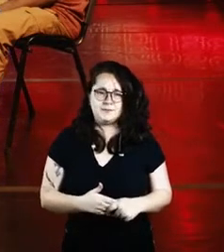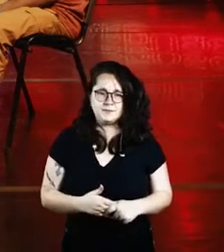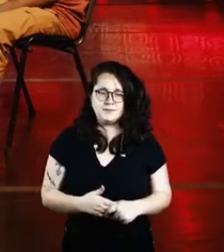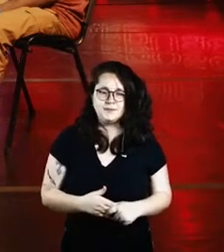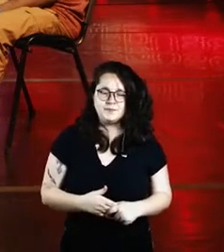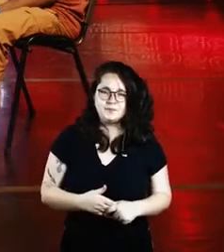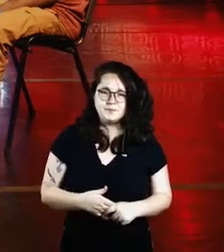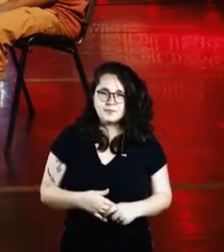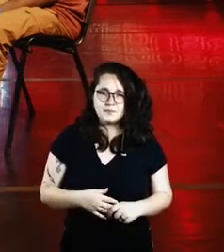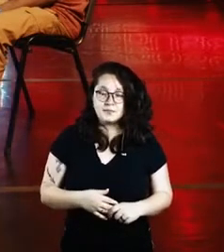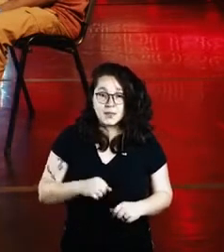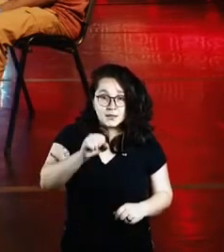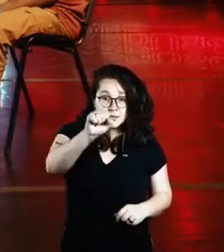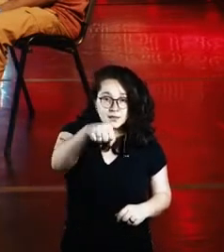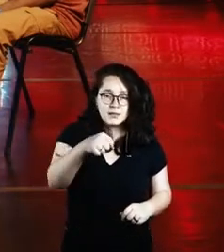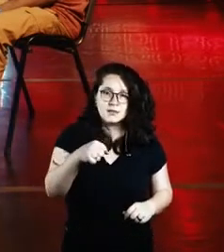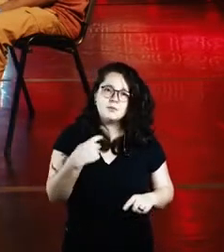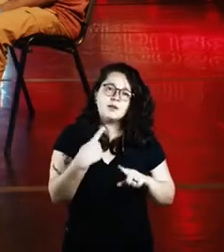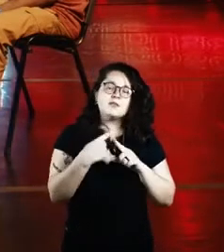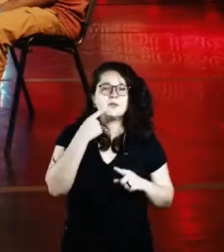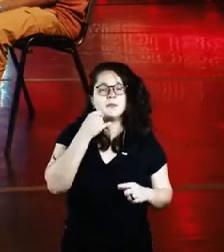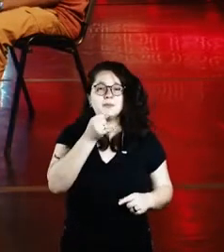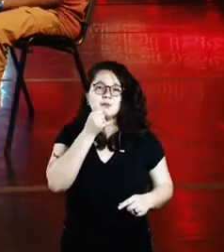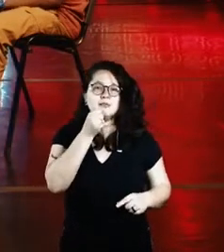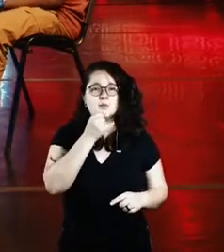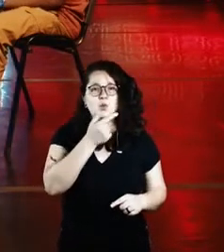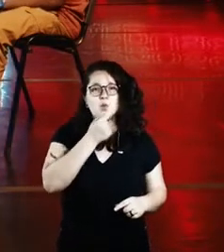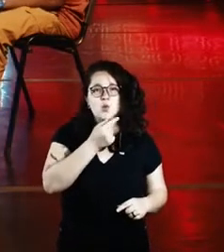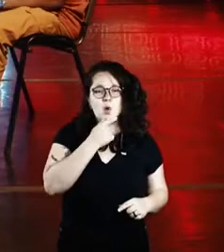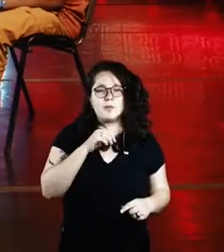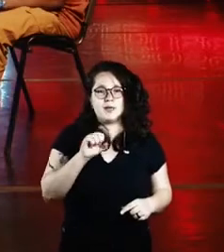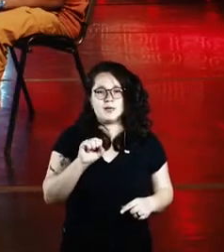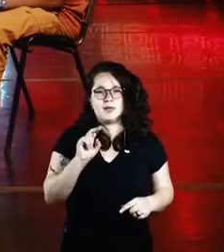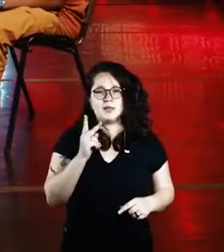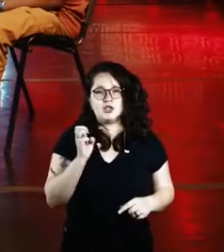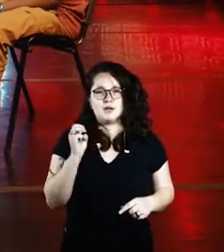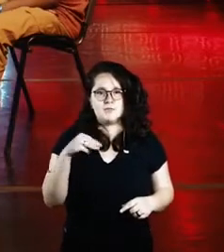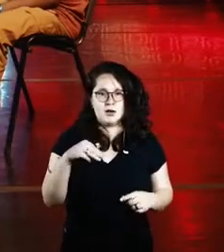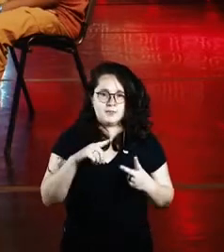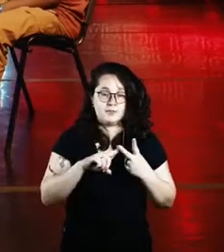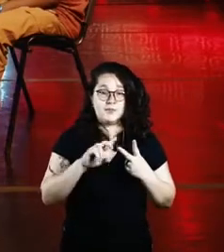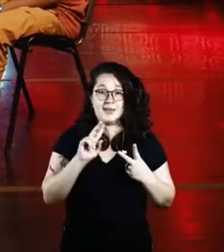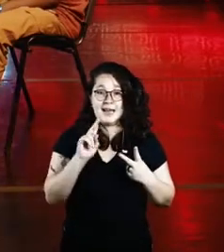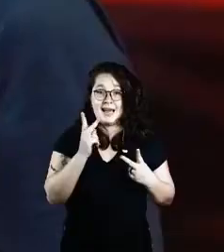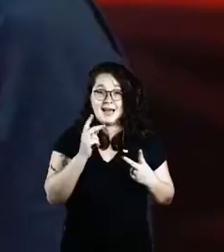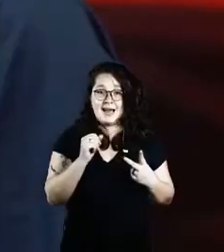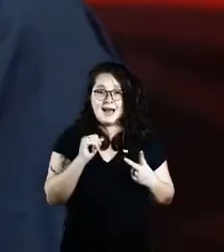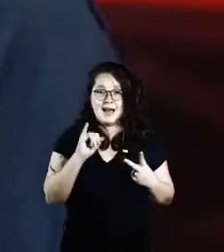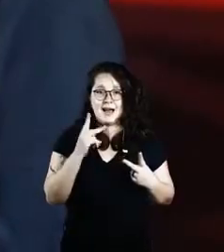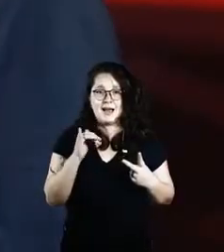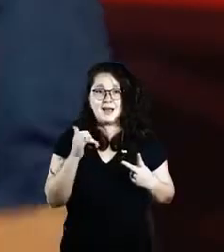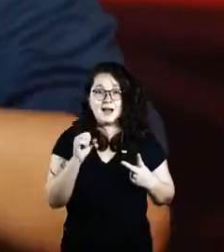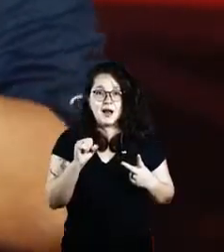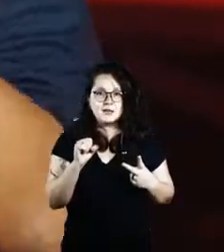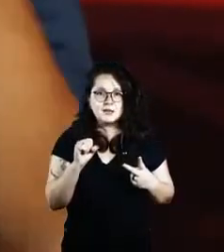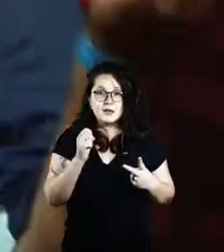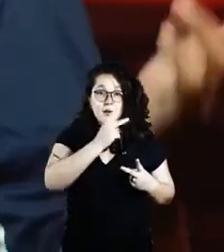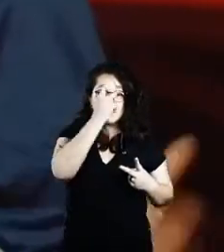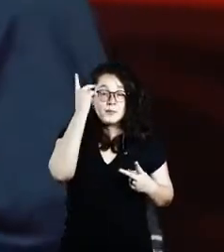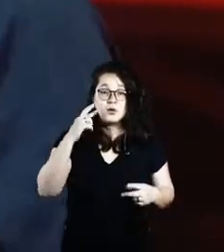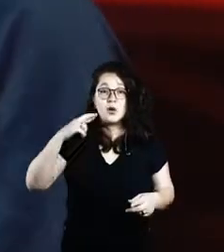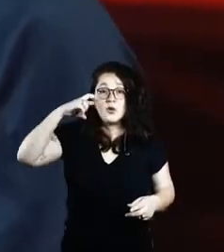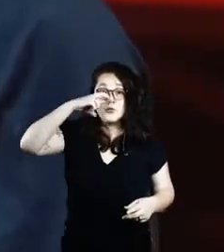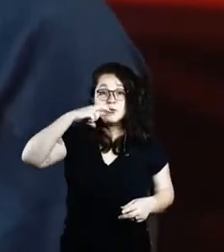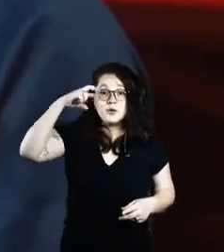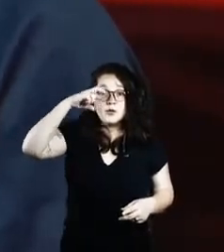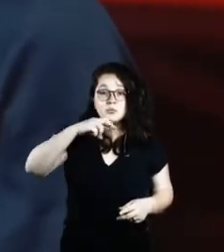lá, tem... o Xamã, por exemplo, Raikaz... Tem não sei quantos milhões de acessos e a mídia não sabe nem quem